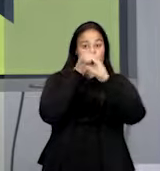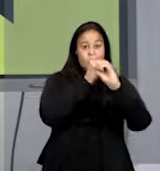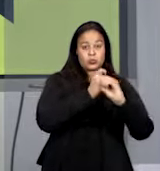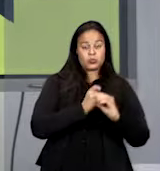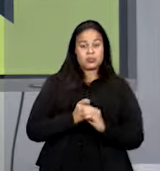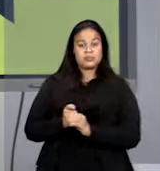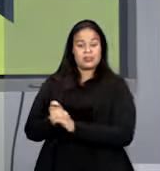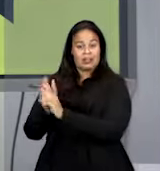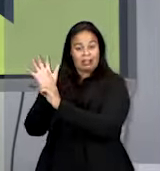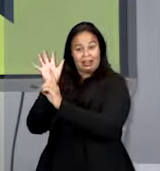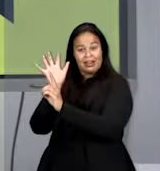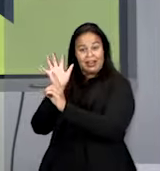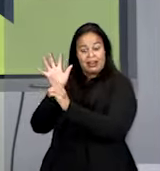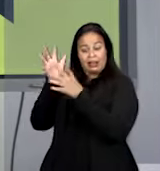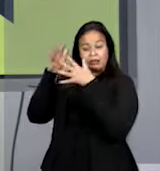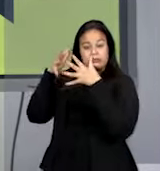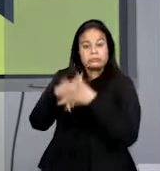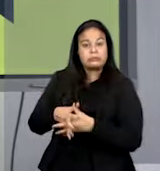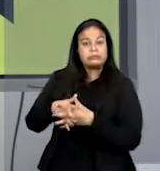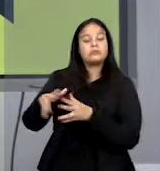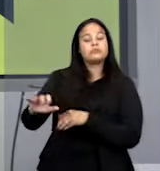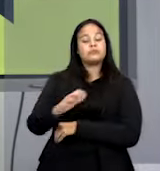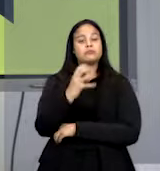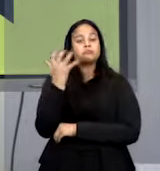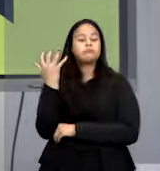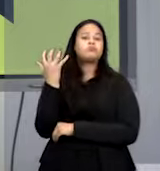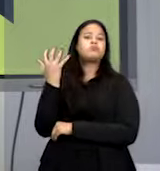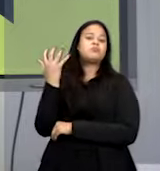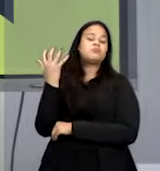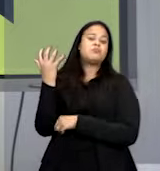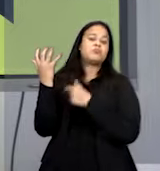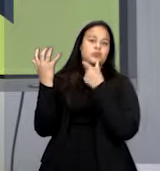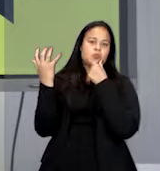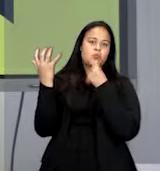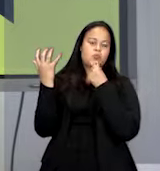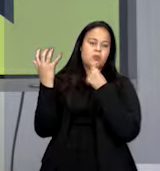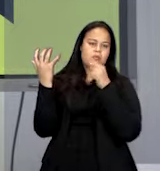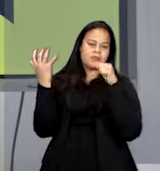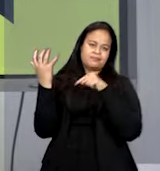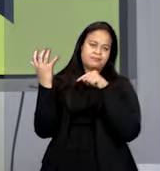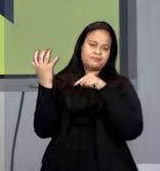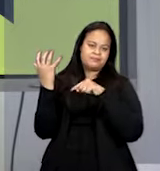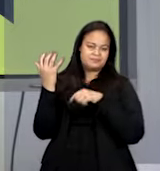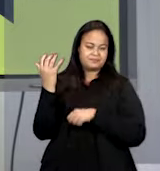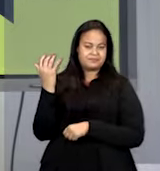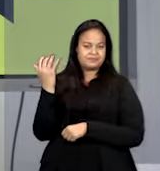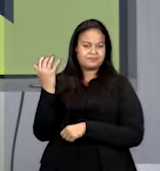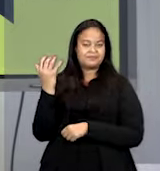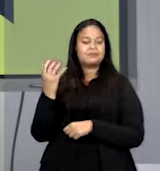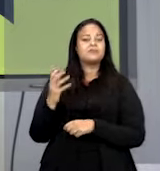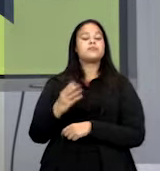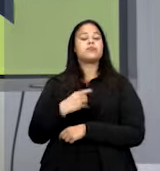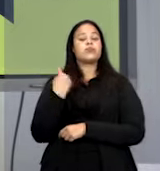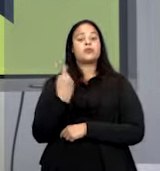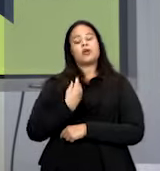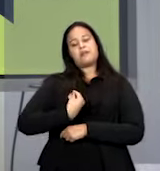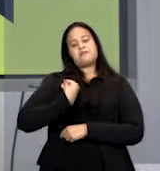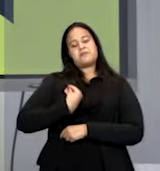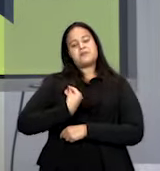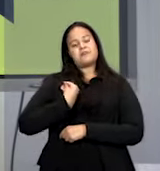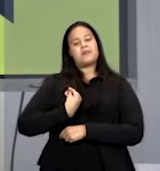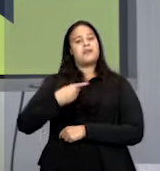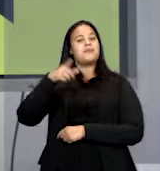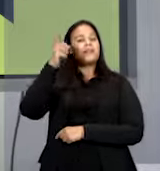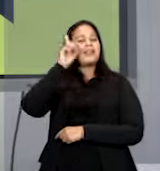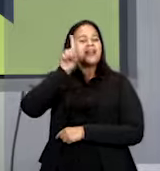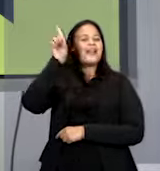intervenção do homem ali na natureza, né? E a gente vive nessas construções o tempo